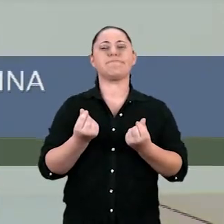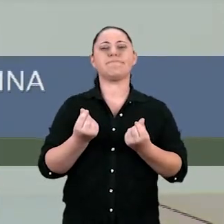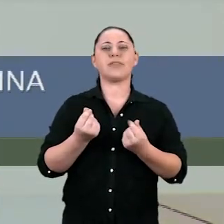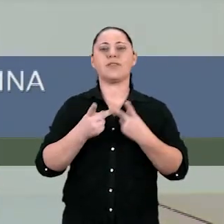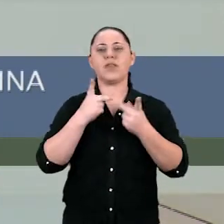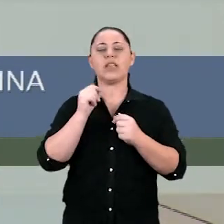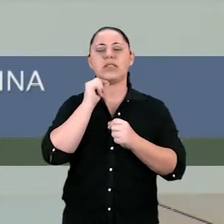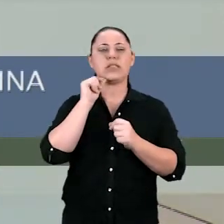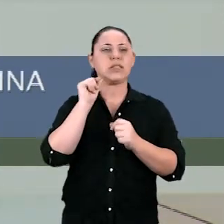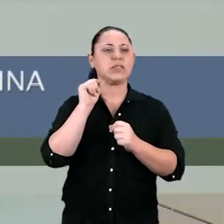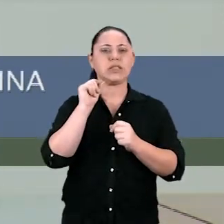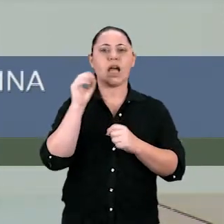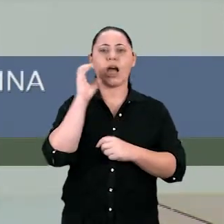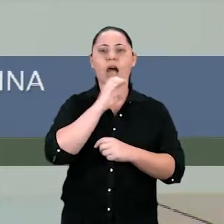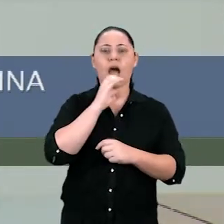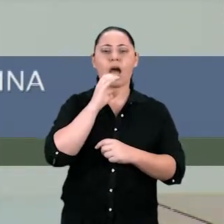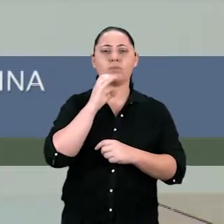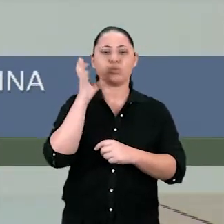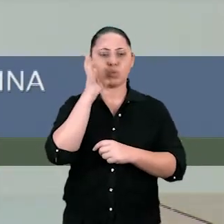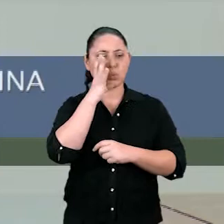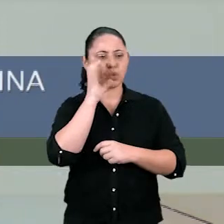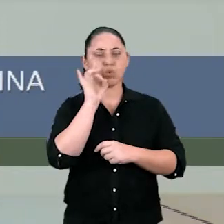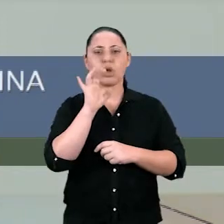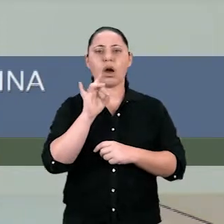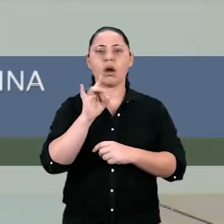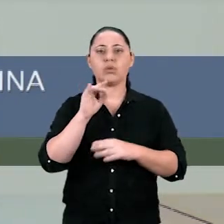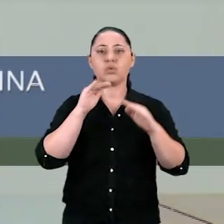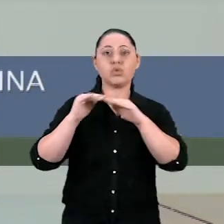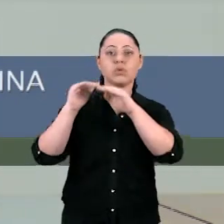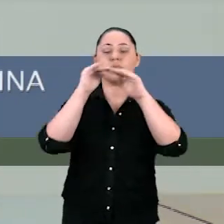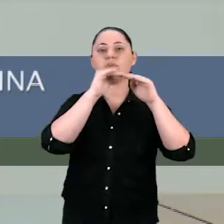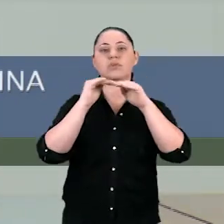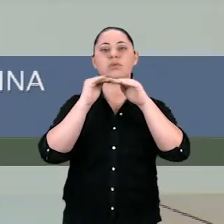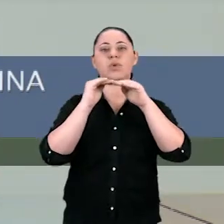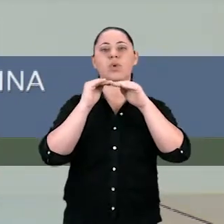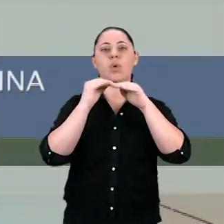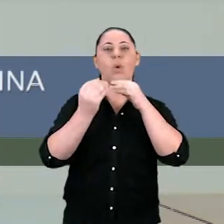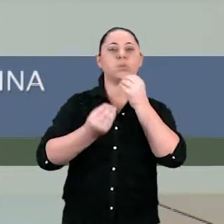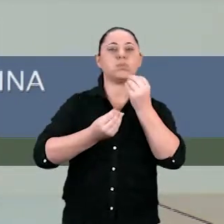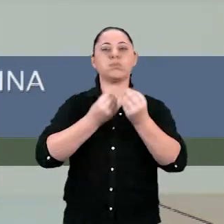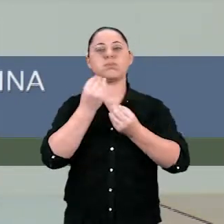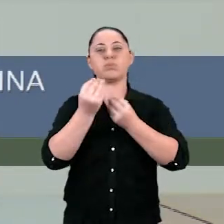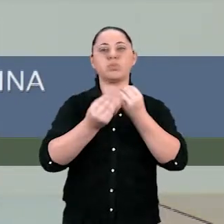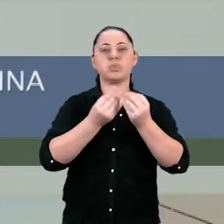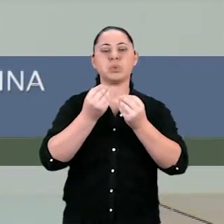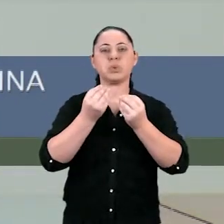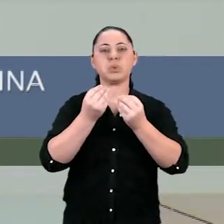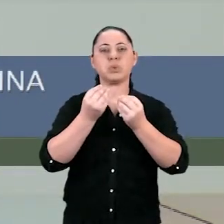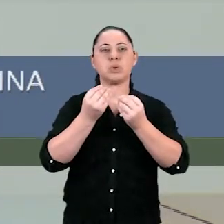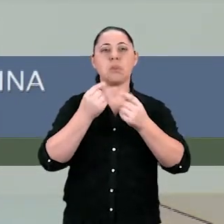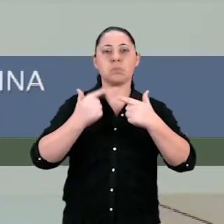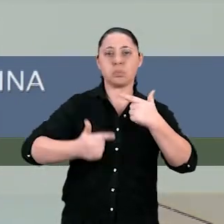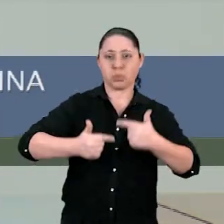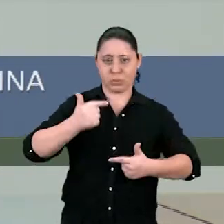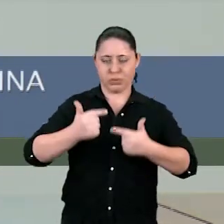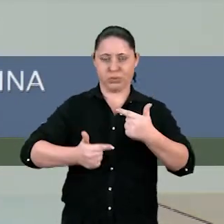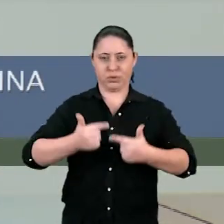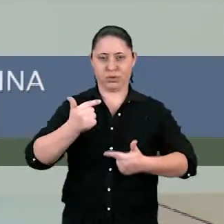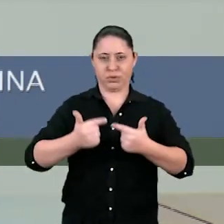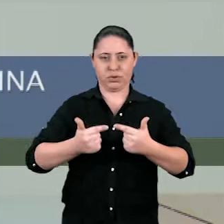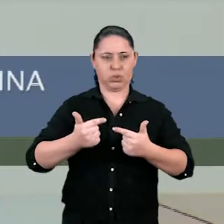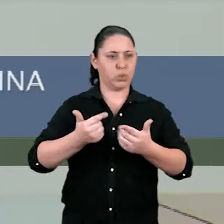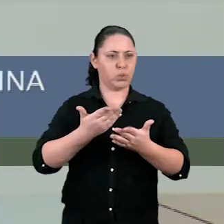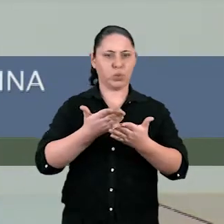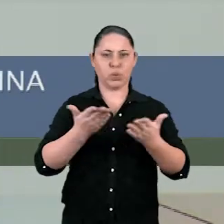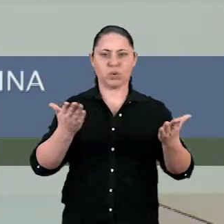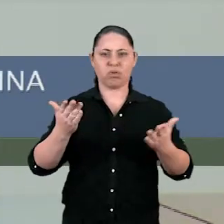Queria fazer apenas uma rápida observação de que a democracia, como um regime político, todos nós